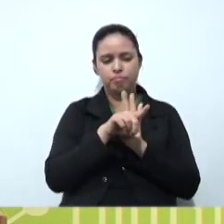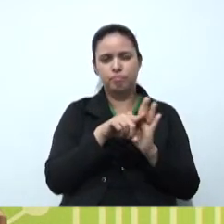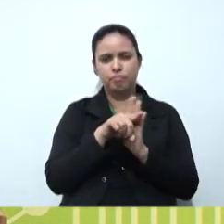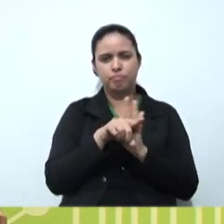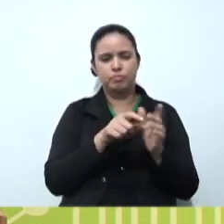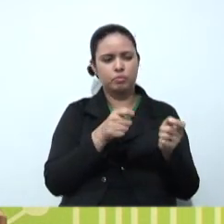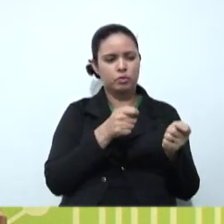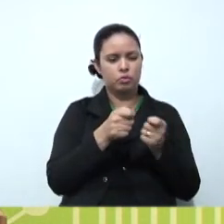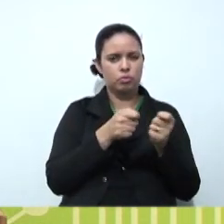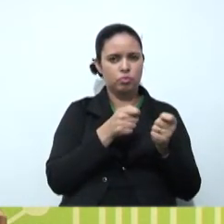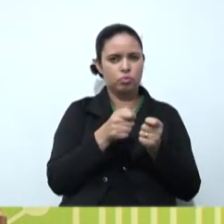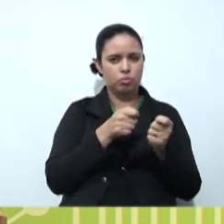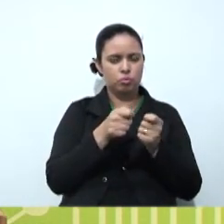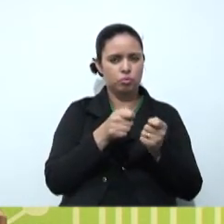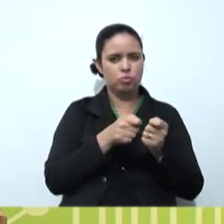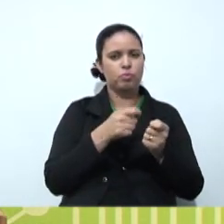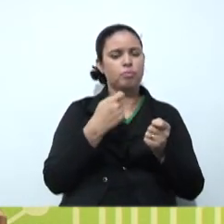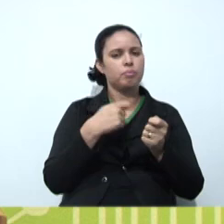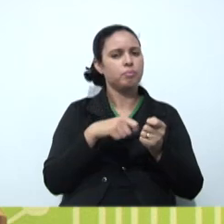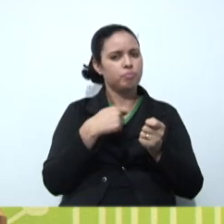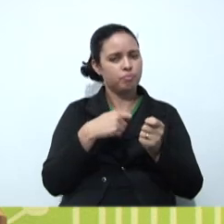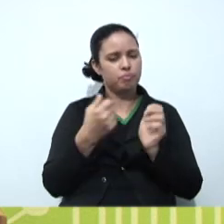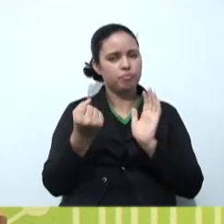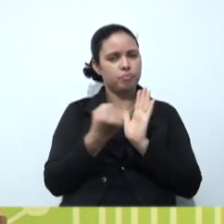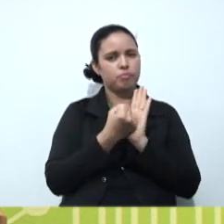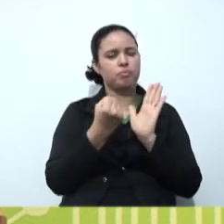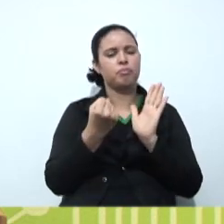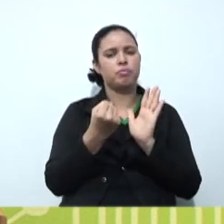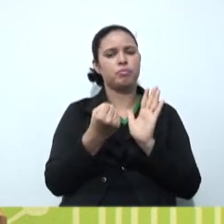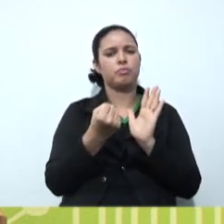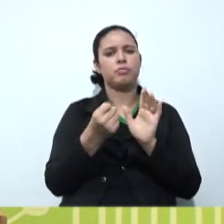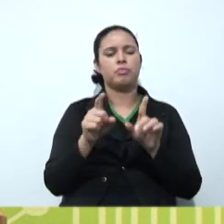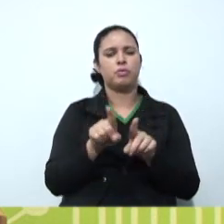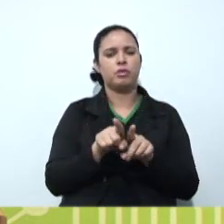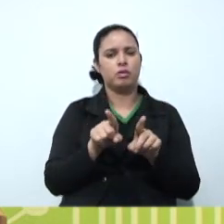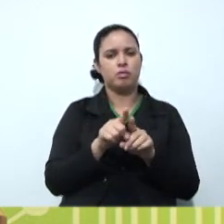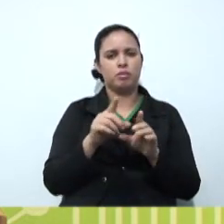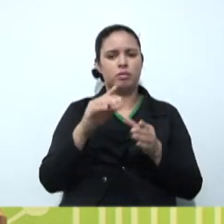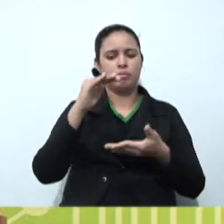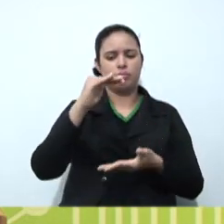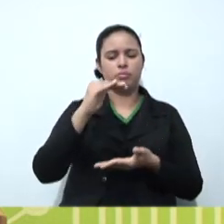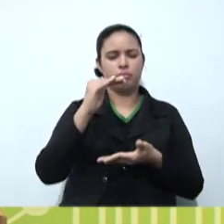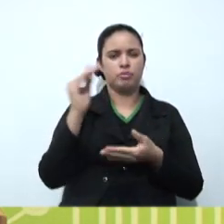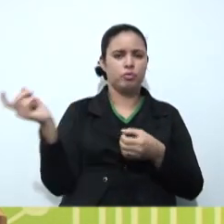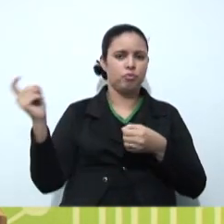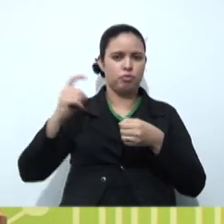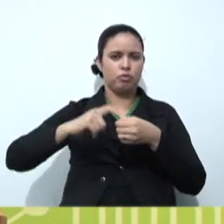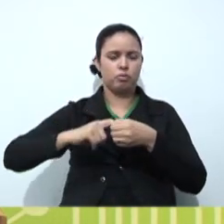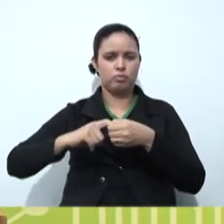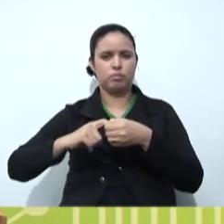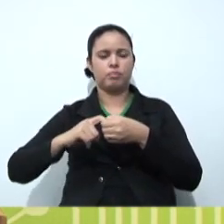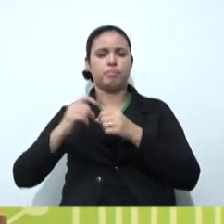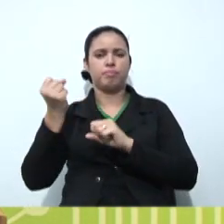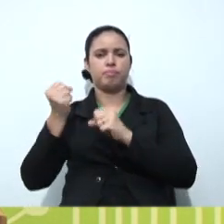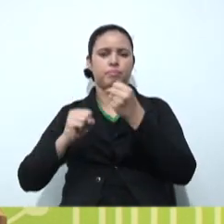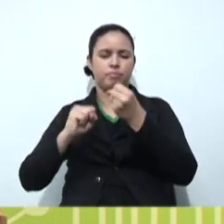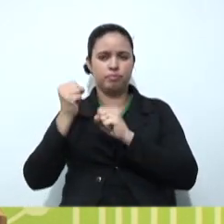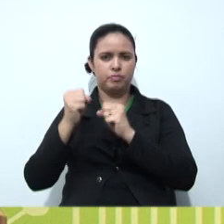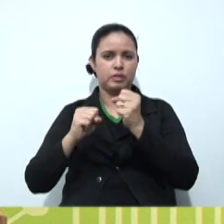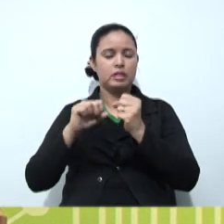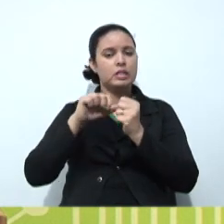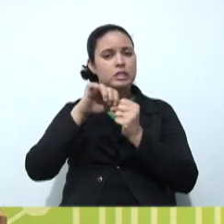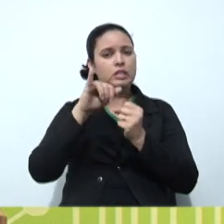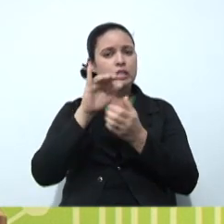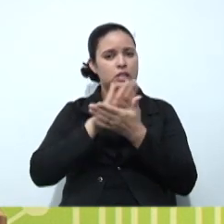ele precisa passar por um processo de aprovação, tá? E é lógico, a embalagem precisa retornar para o produtor, senão cabe até